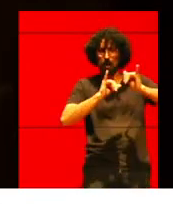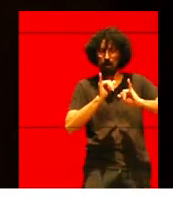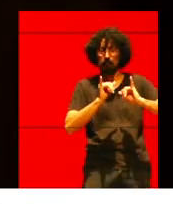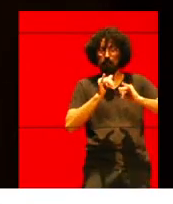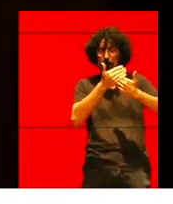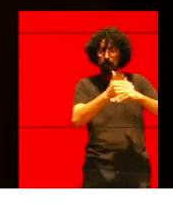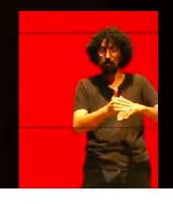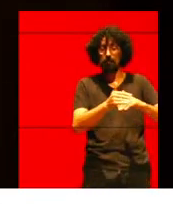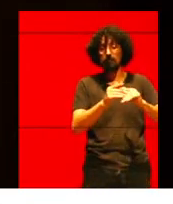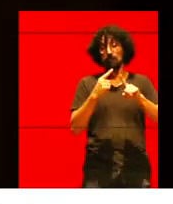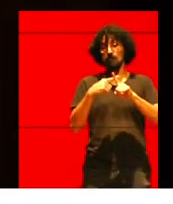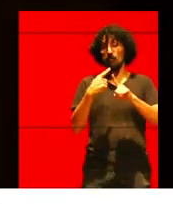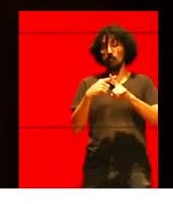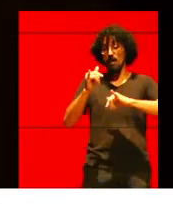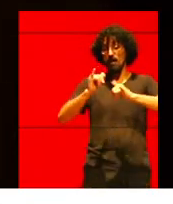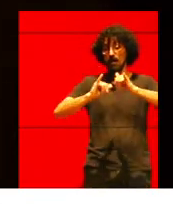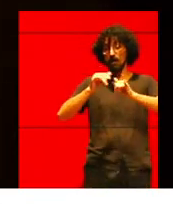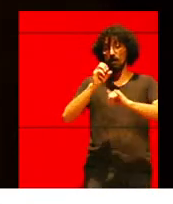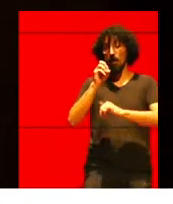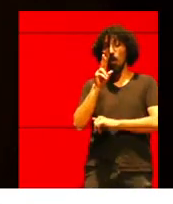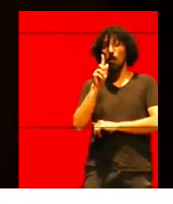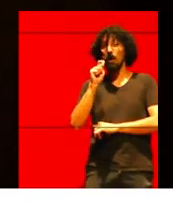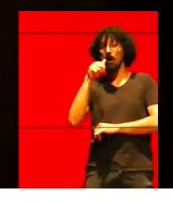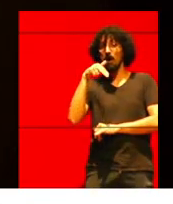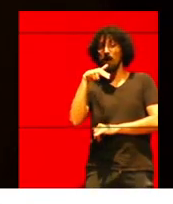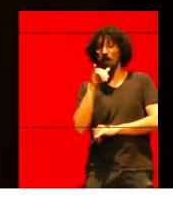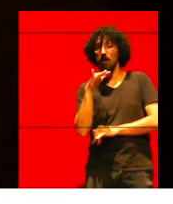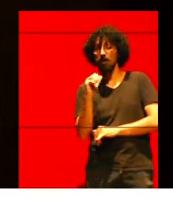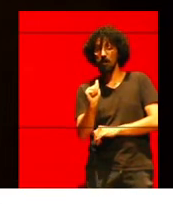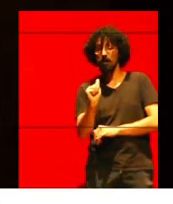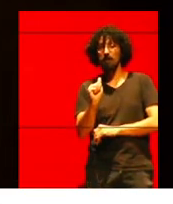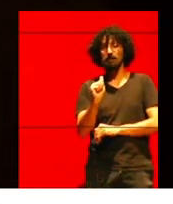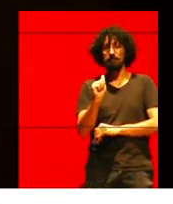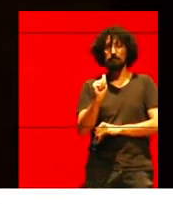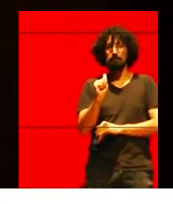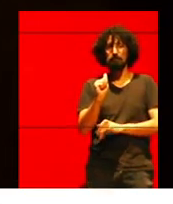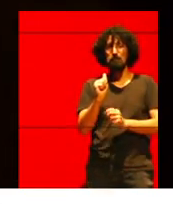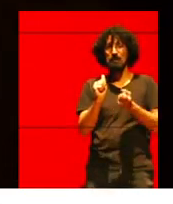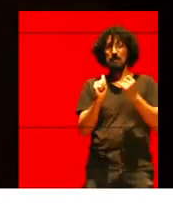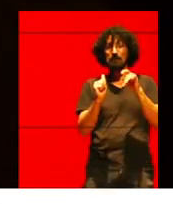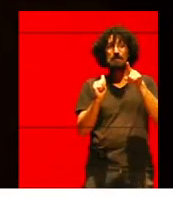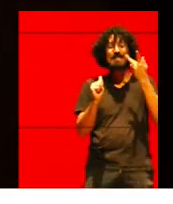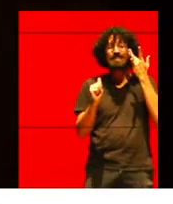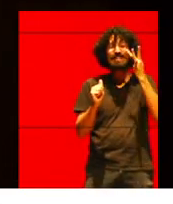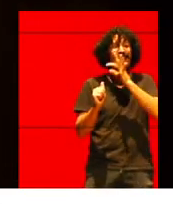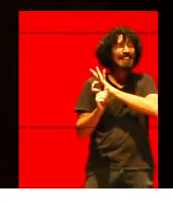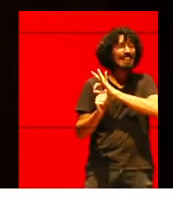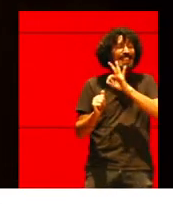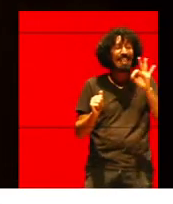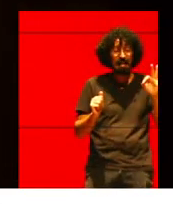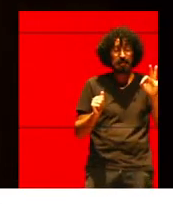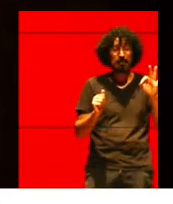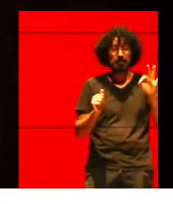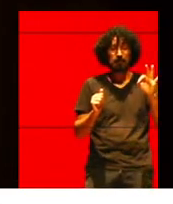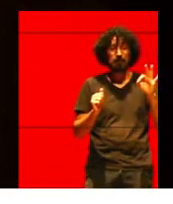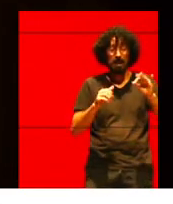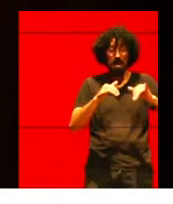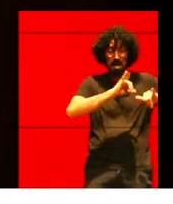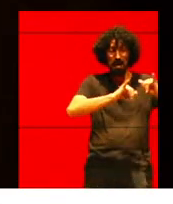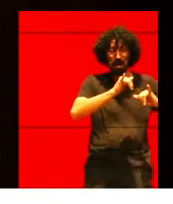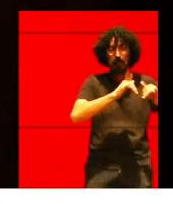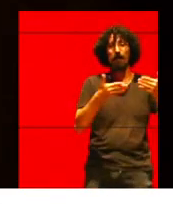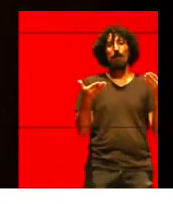orgânica, se tu tá zerado em química, se tu não sabe nada de química, tem